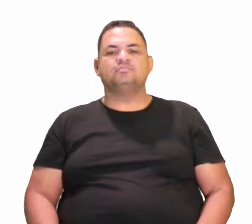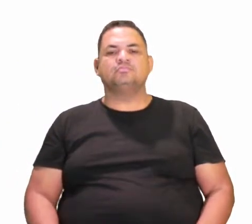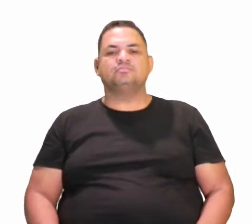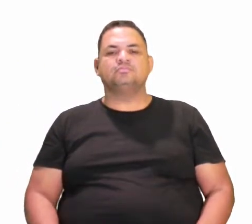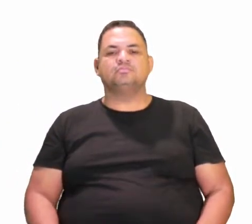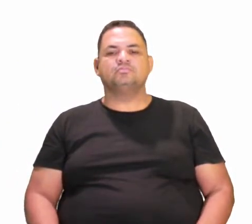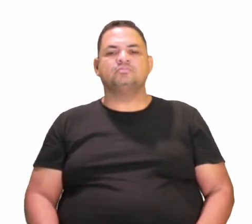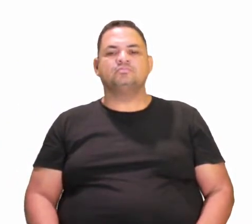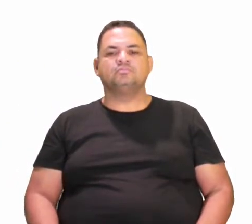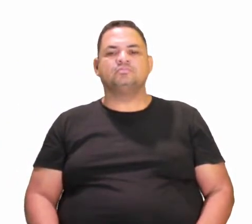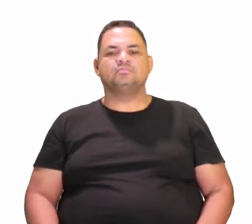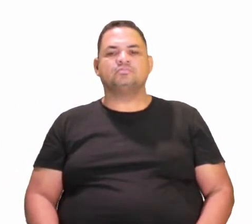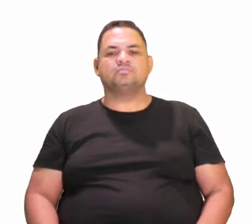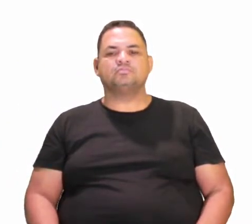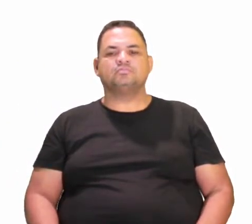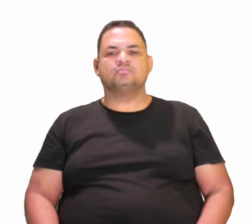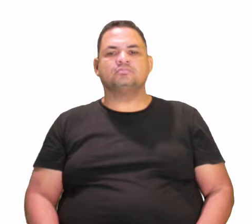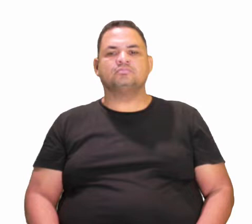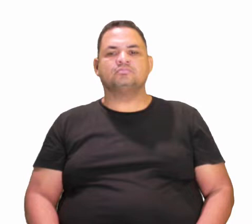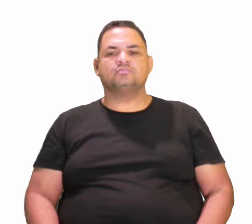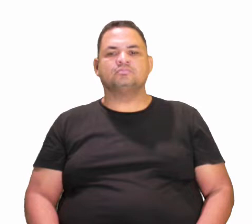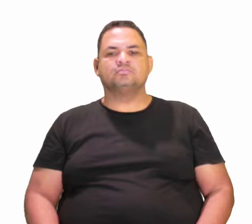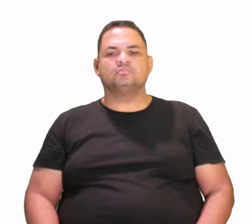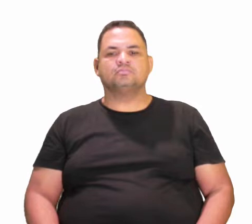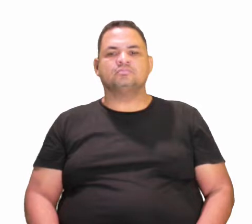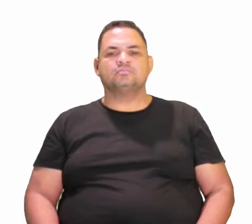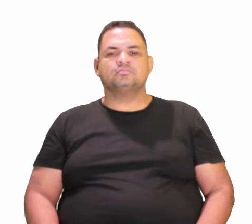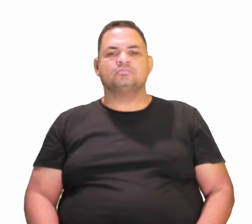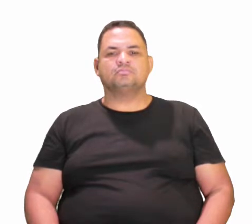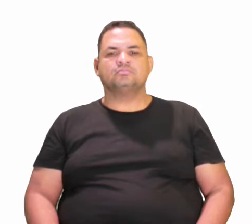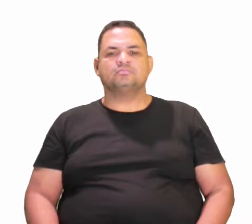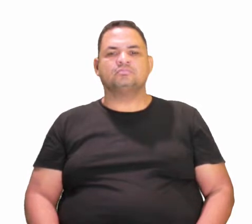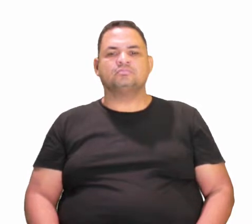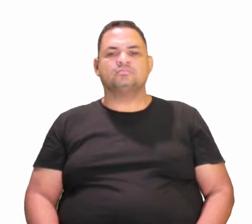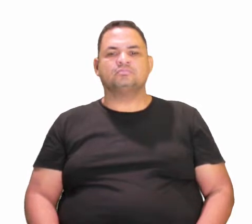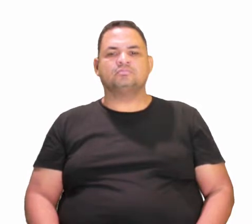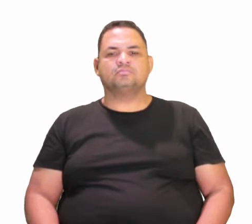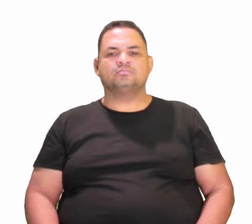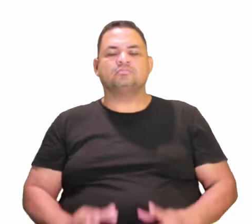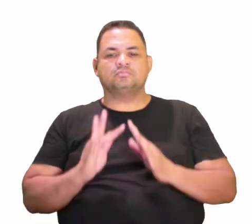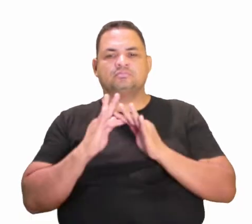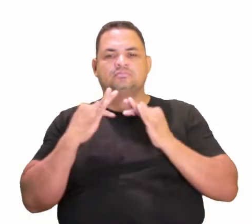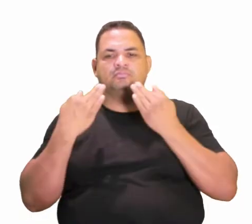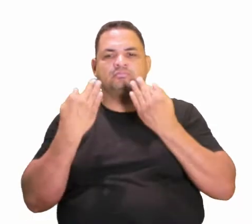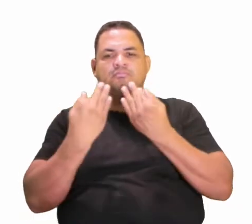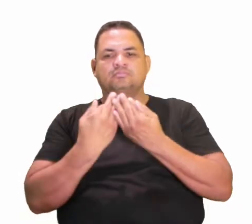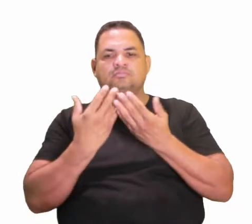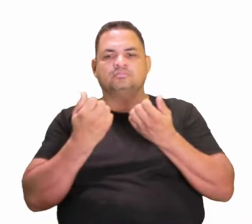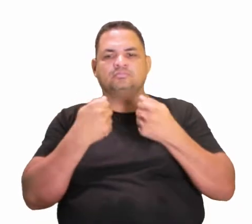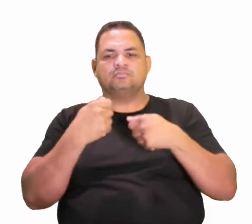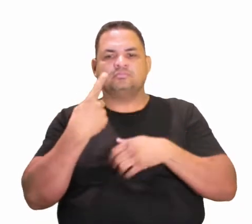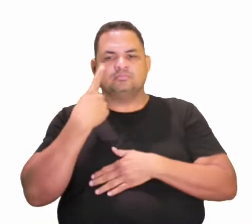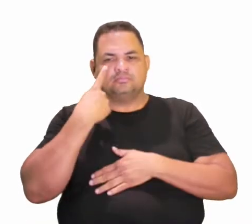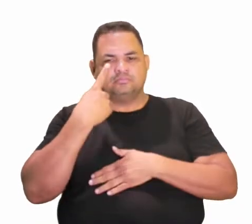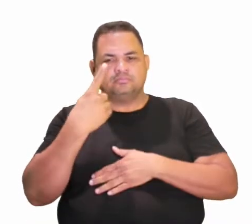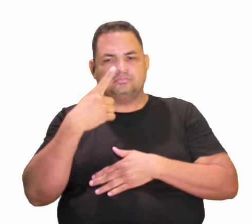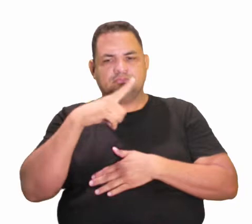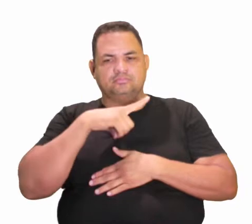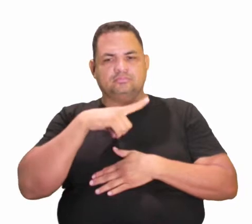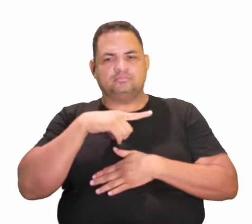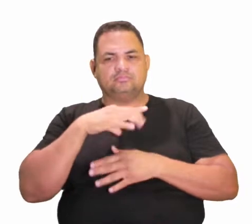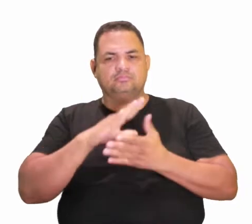This is an extended family. Uma família aí, você pode ver que tem